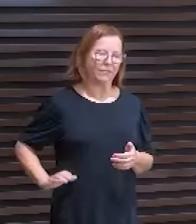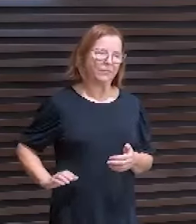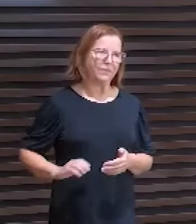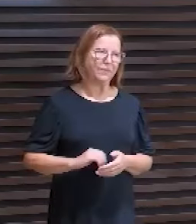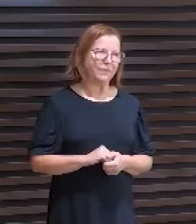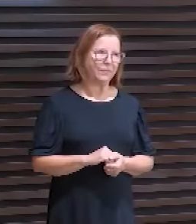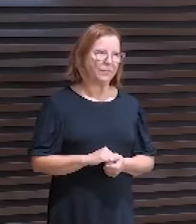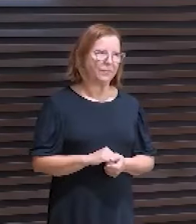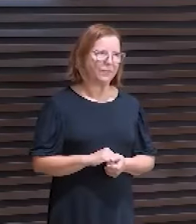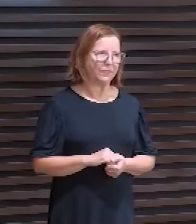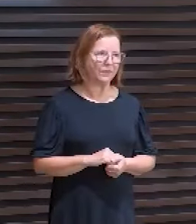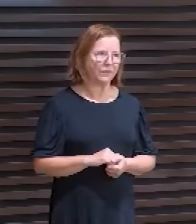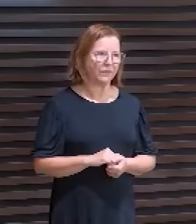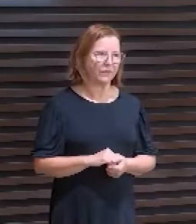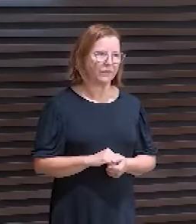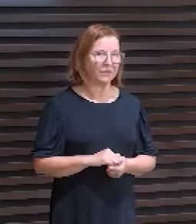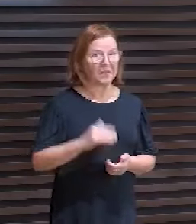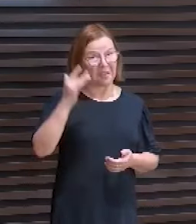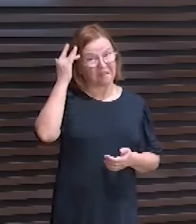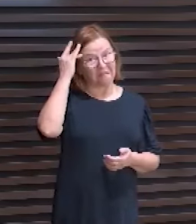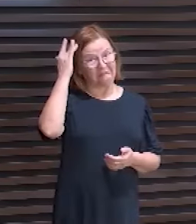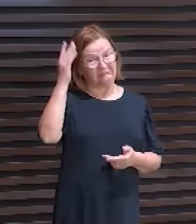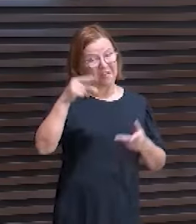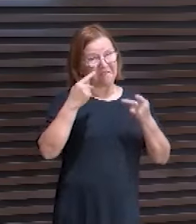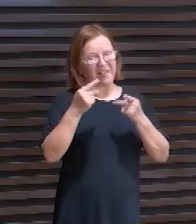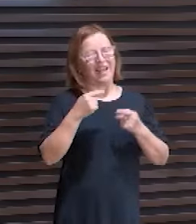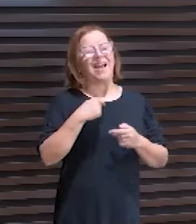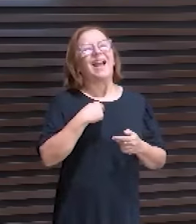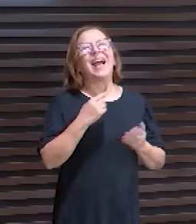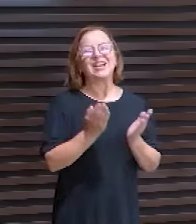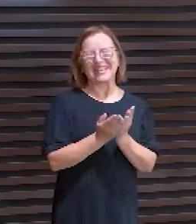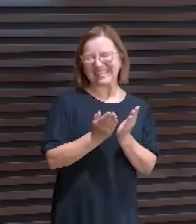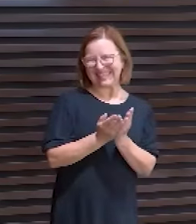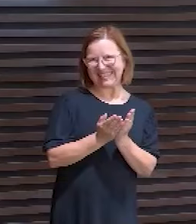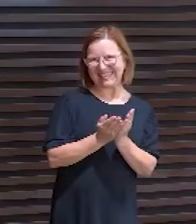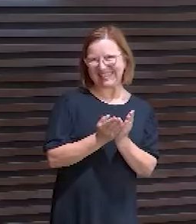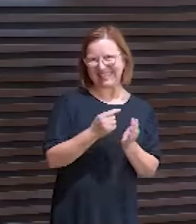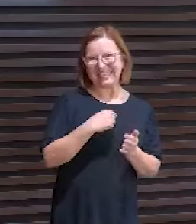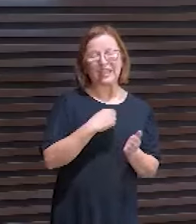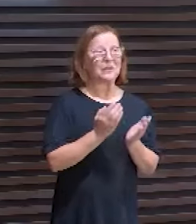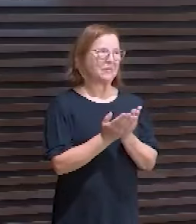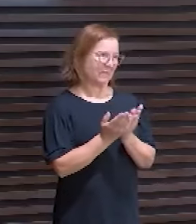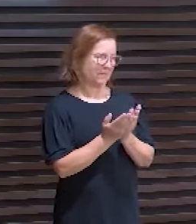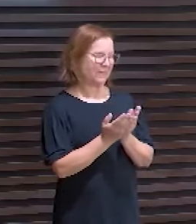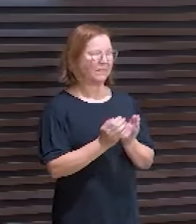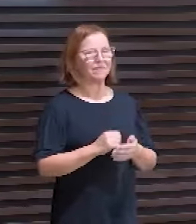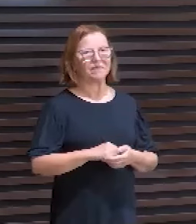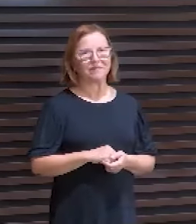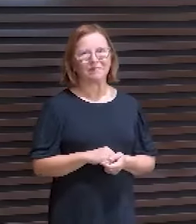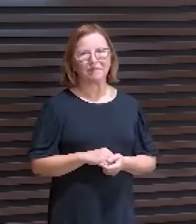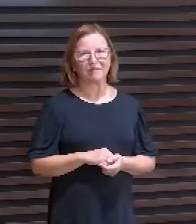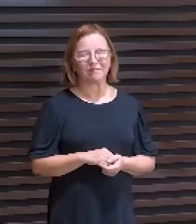Cristo é muito fácil dizer eu sou cristão ou eu sou cristã